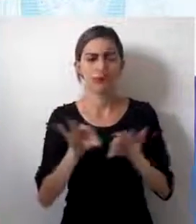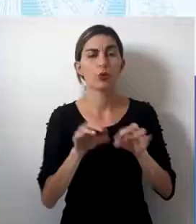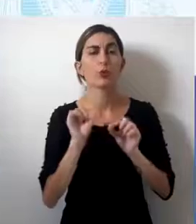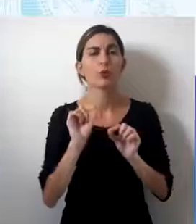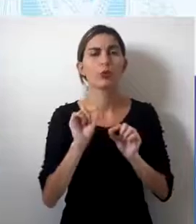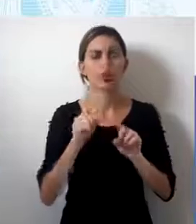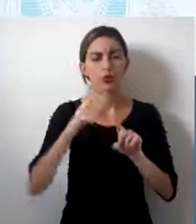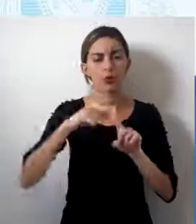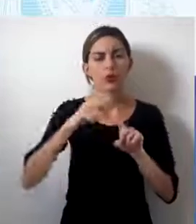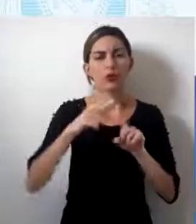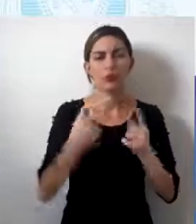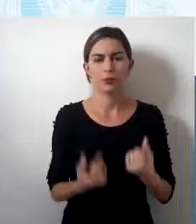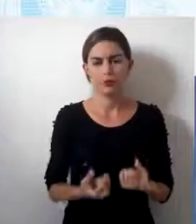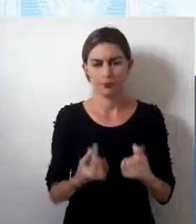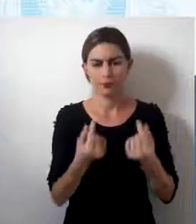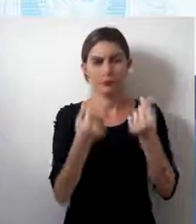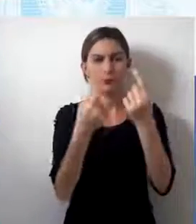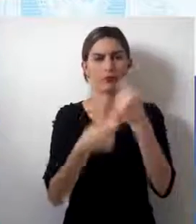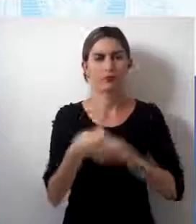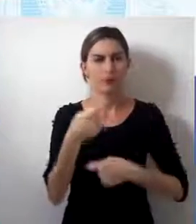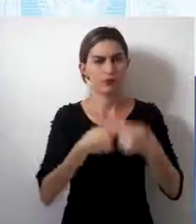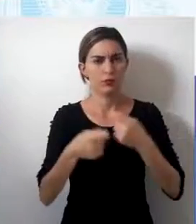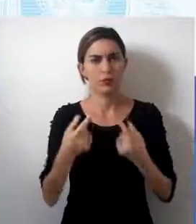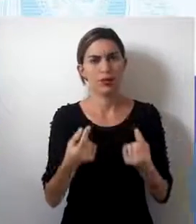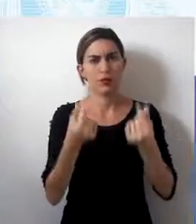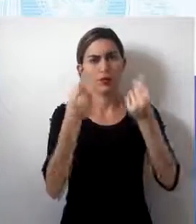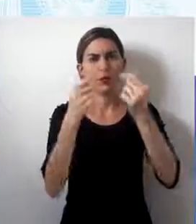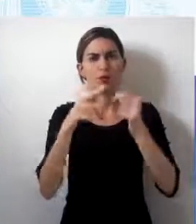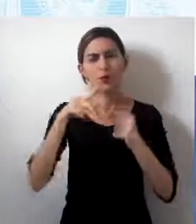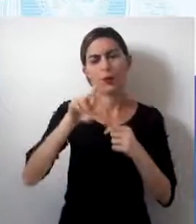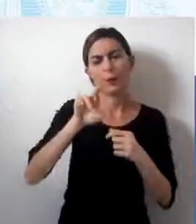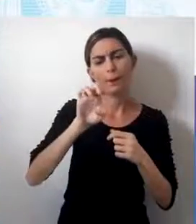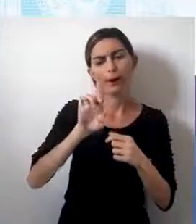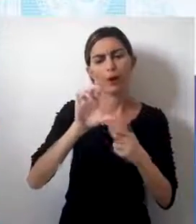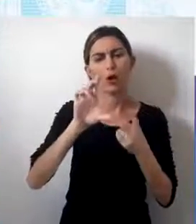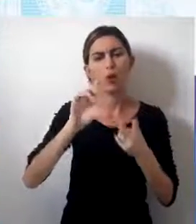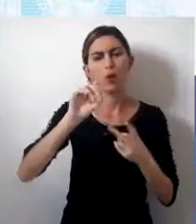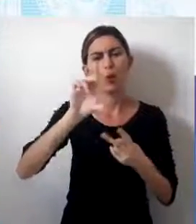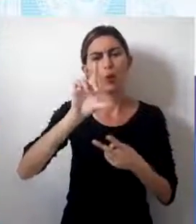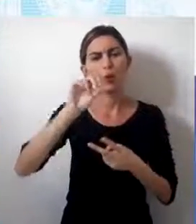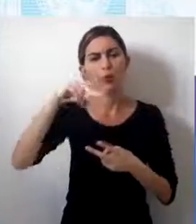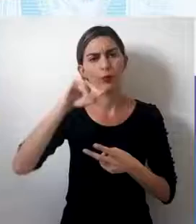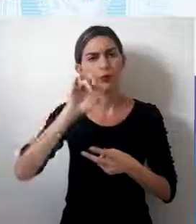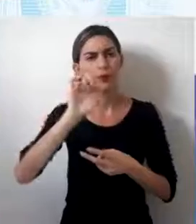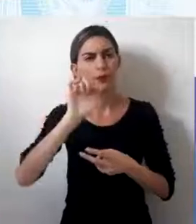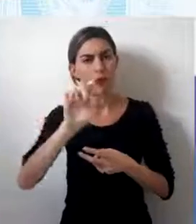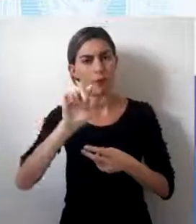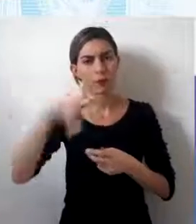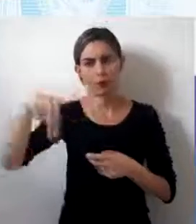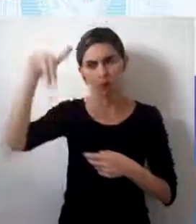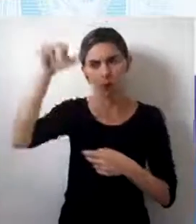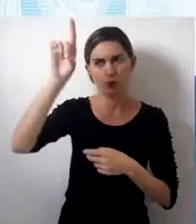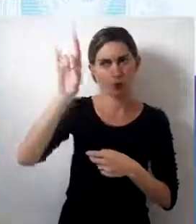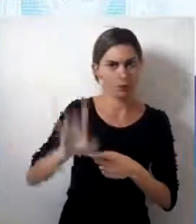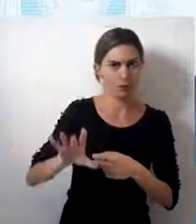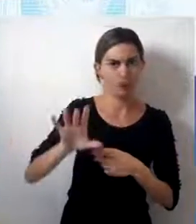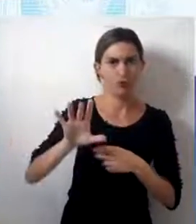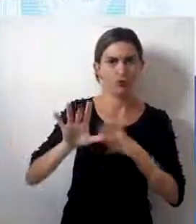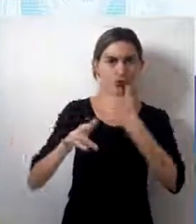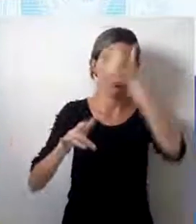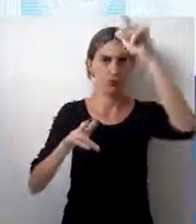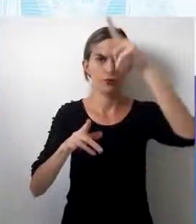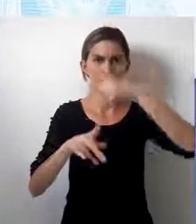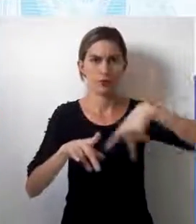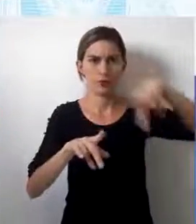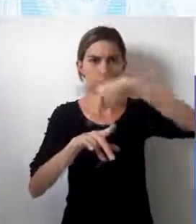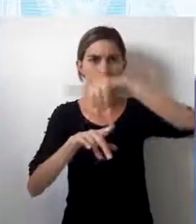estabelecendo um tipo de economia denominada economia pré-colonial. O Nordeste, como o resto do